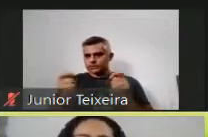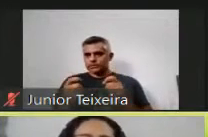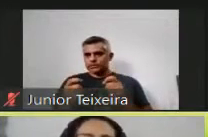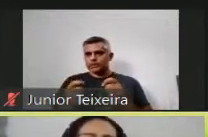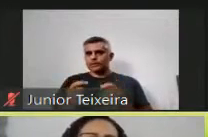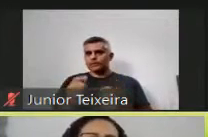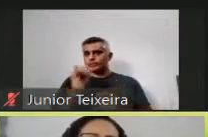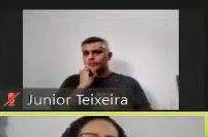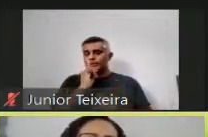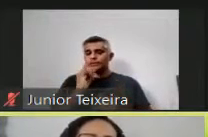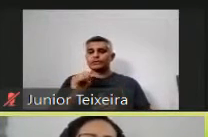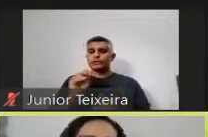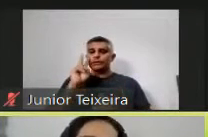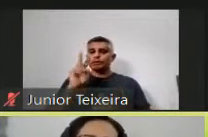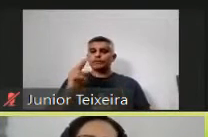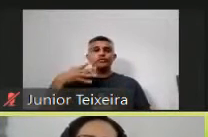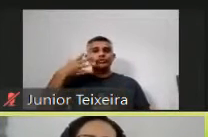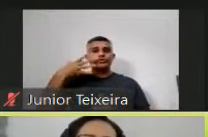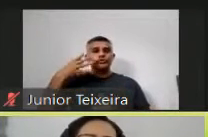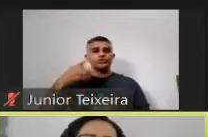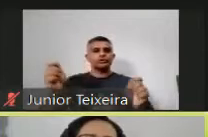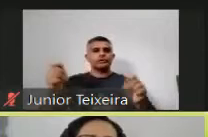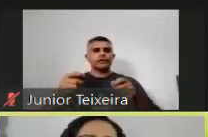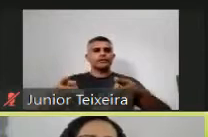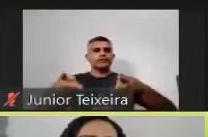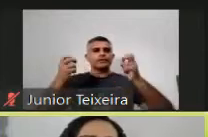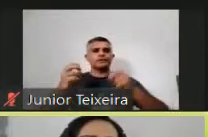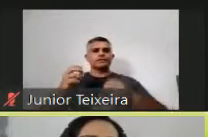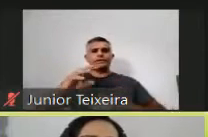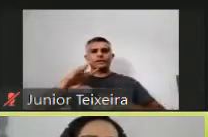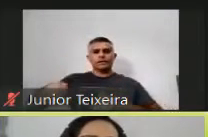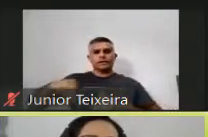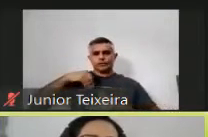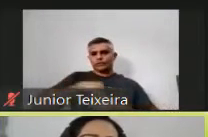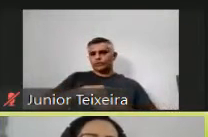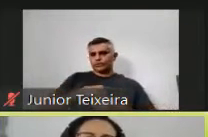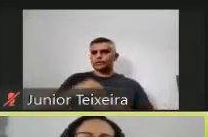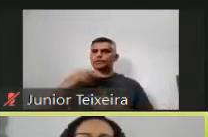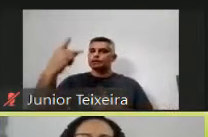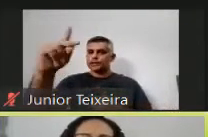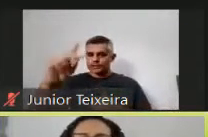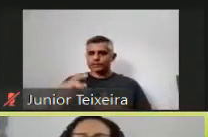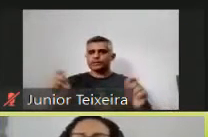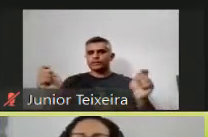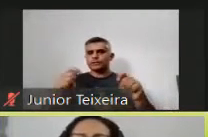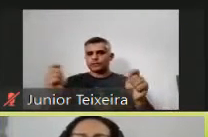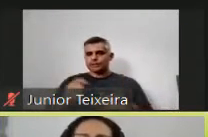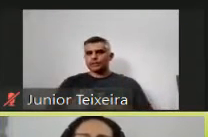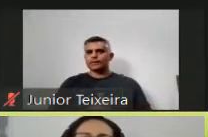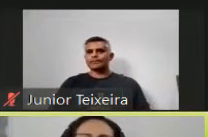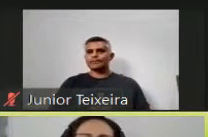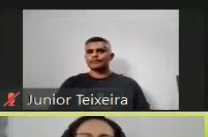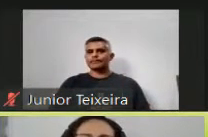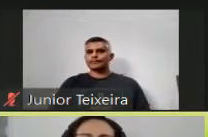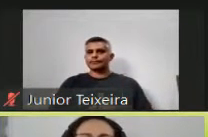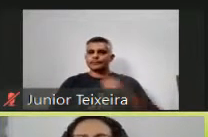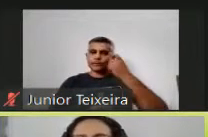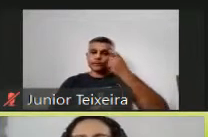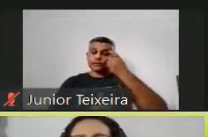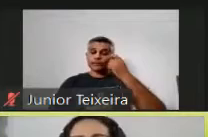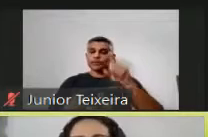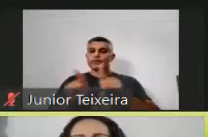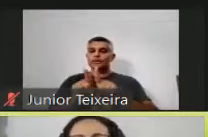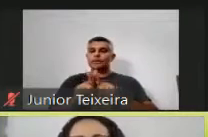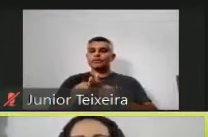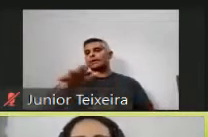discurso humano, né? E ela tem uma interface no caráter psicológico e também no